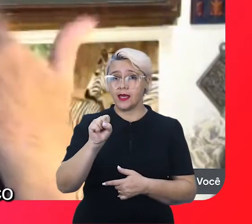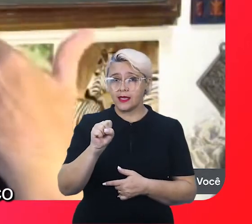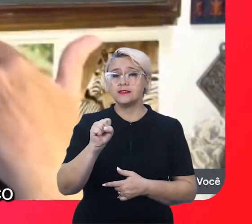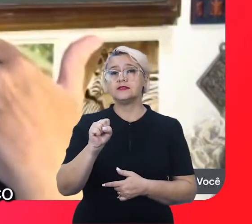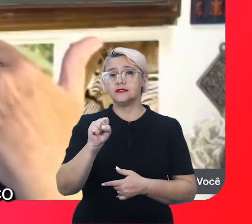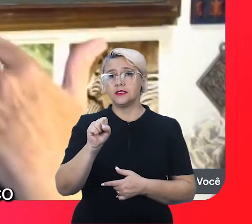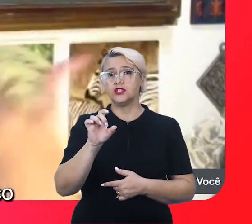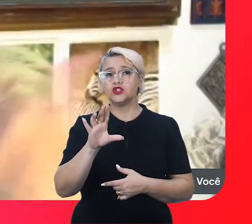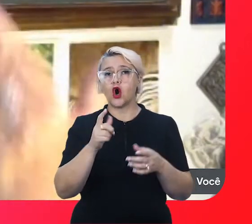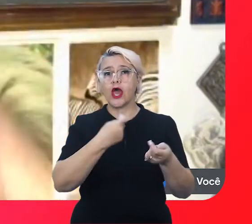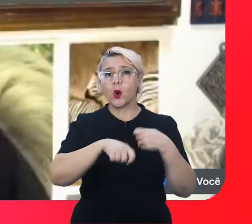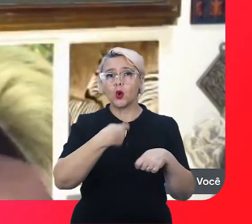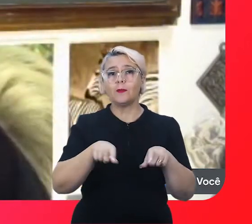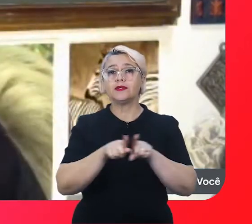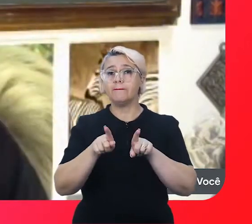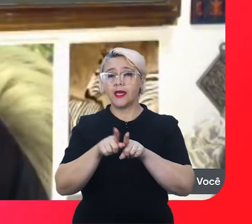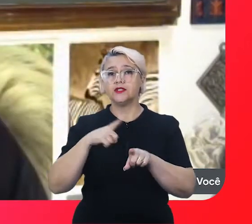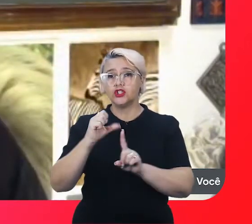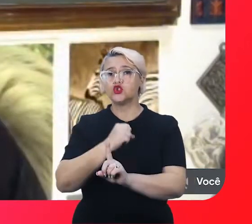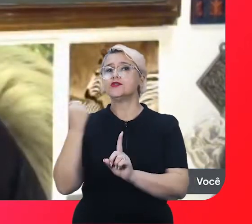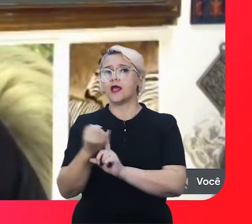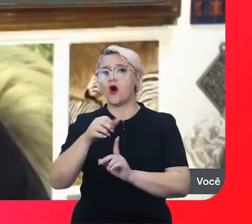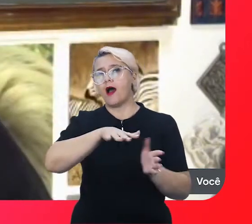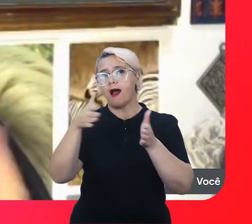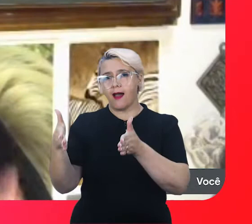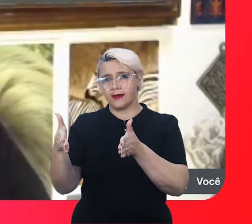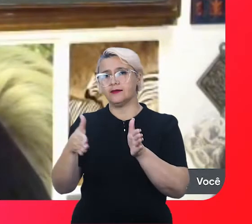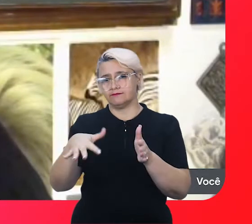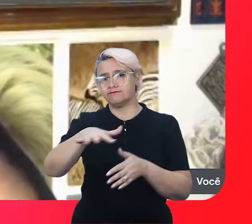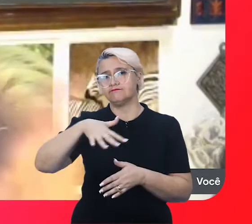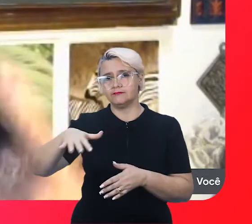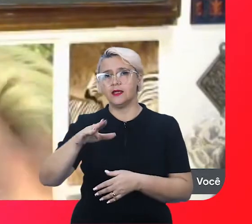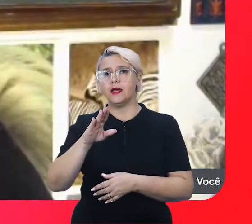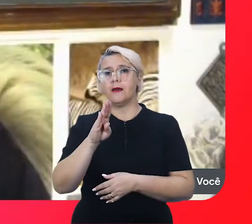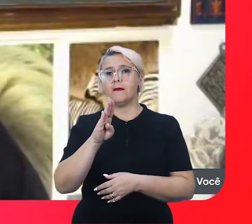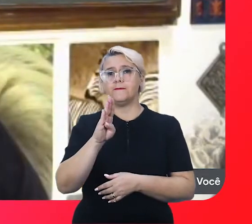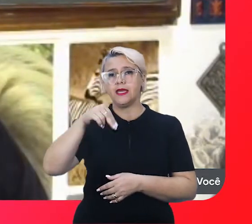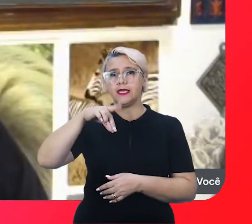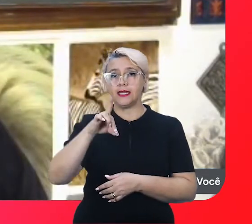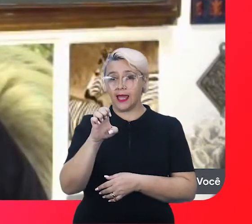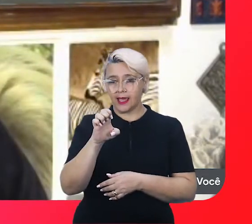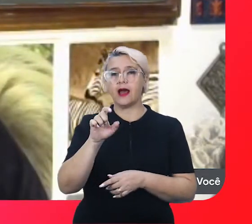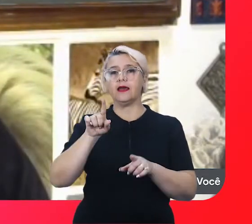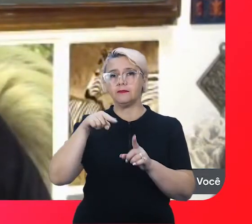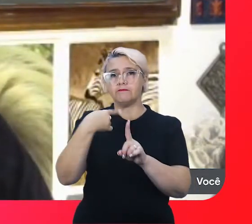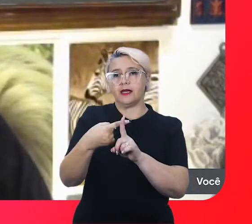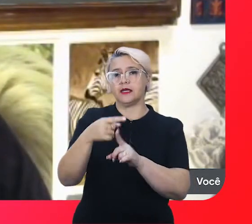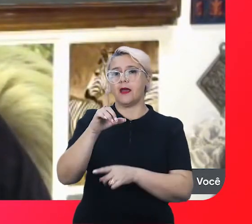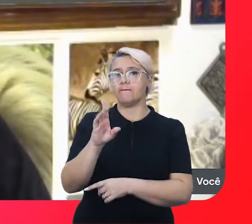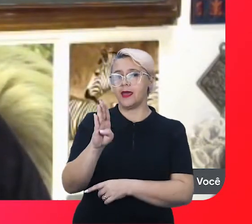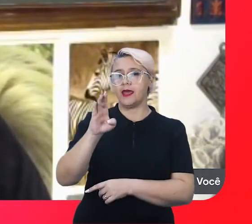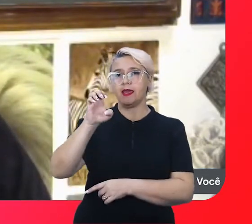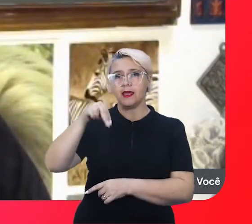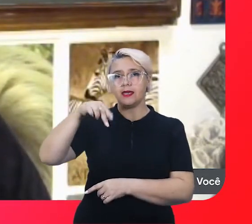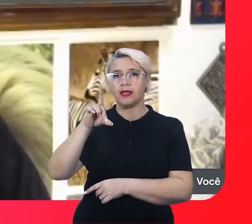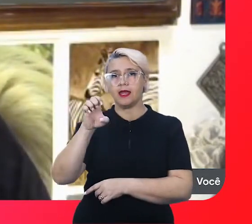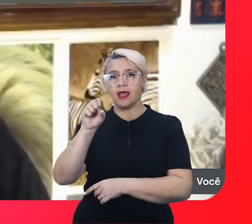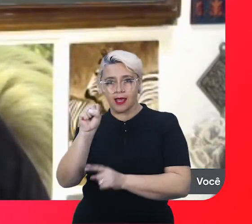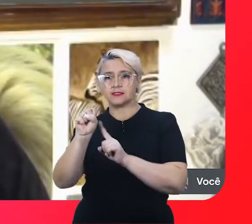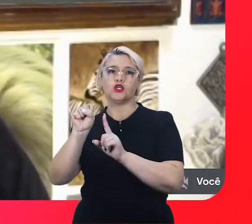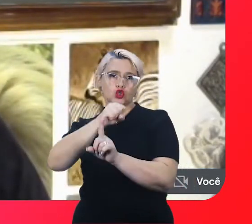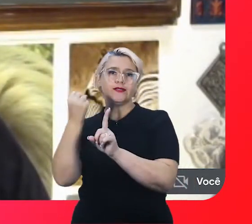deixou de ser só econômico e virou social, né? De BNDE passou para BNDES. Mas eu não